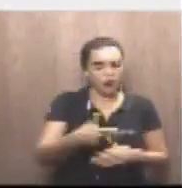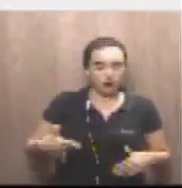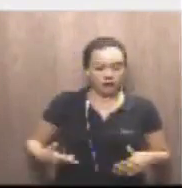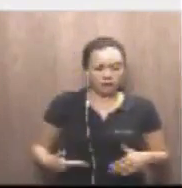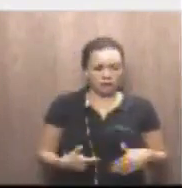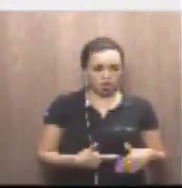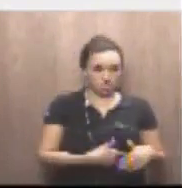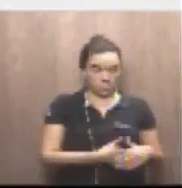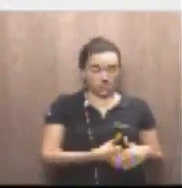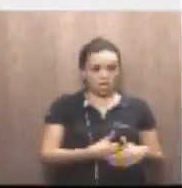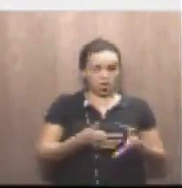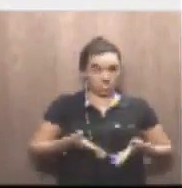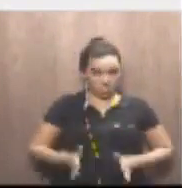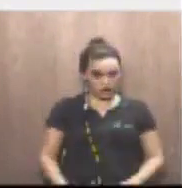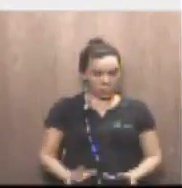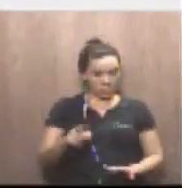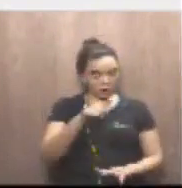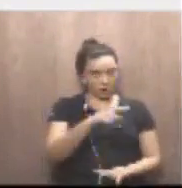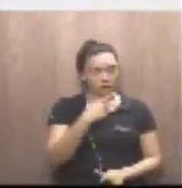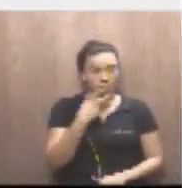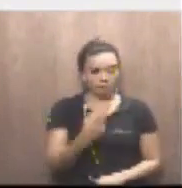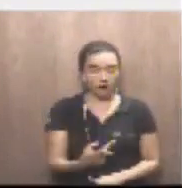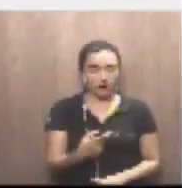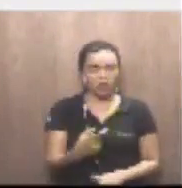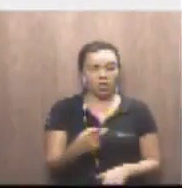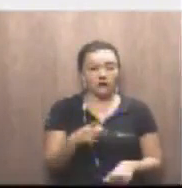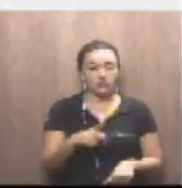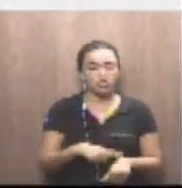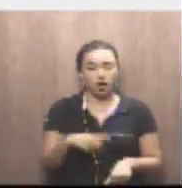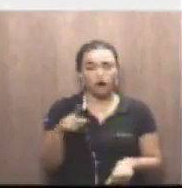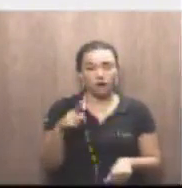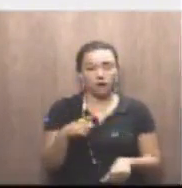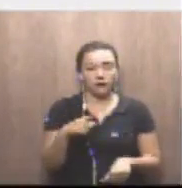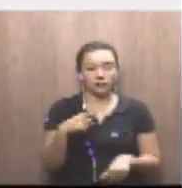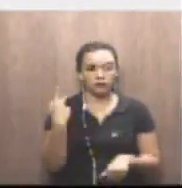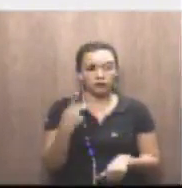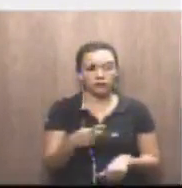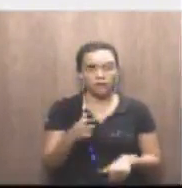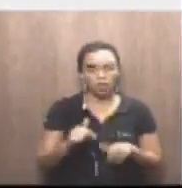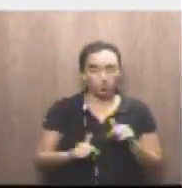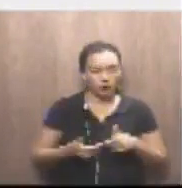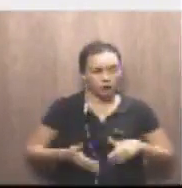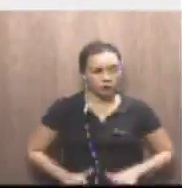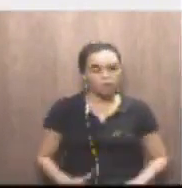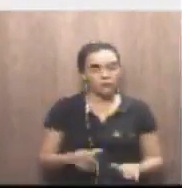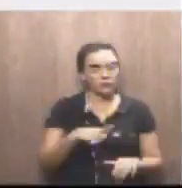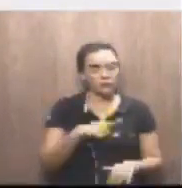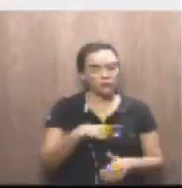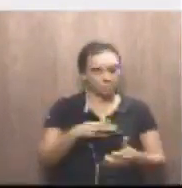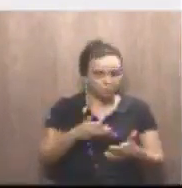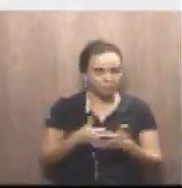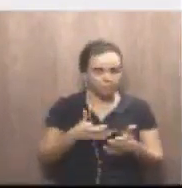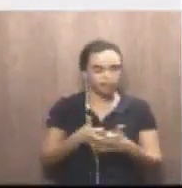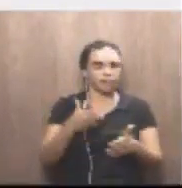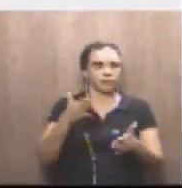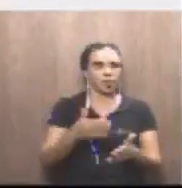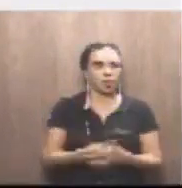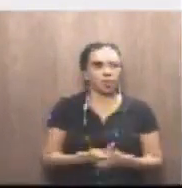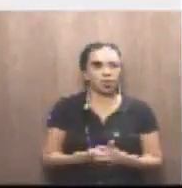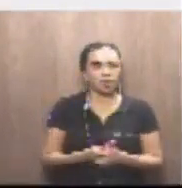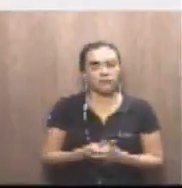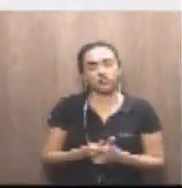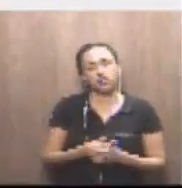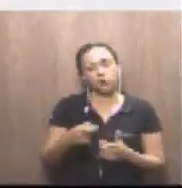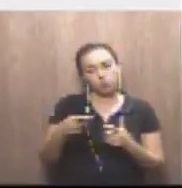cesárea desnecessária, elas relatam que em um determinado momento do seu trabalho de parto houve um bloqueio. Isso,